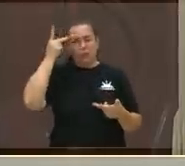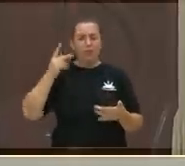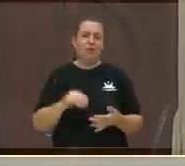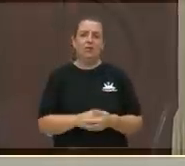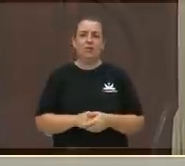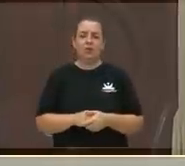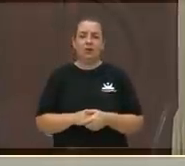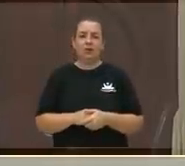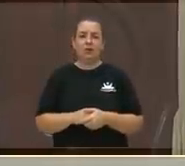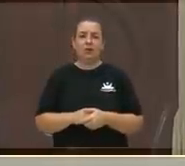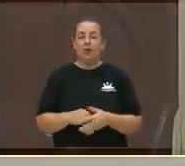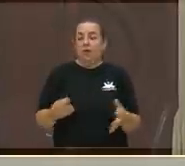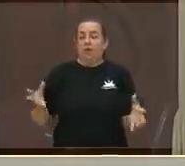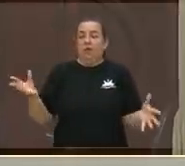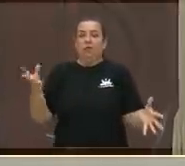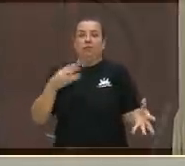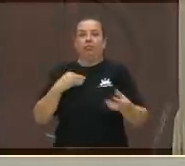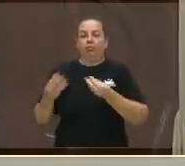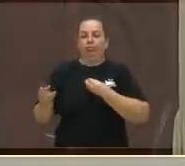a ambição